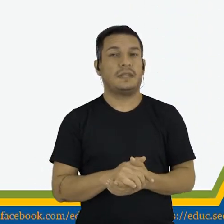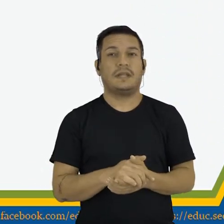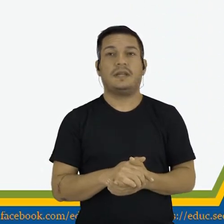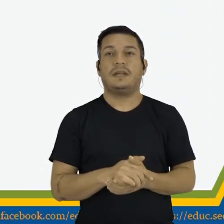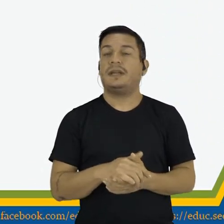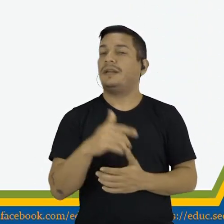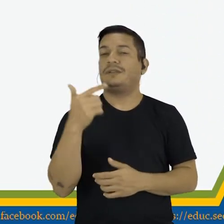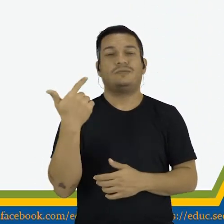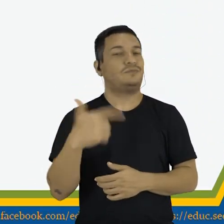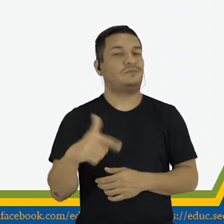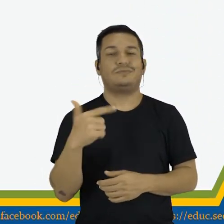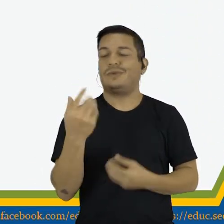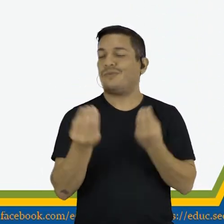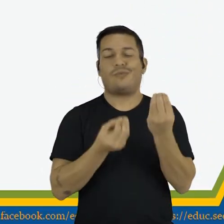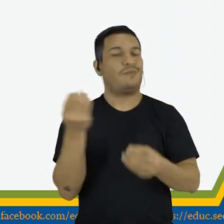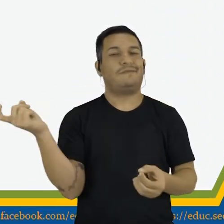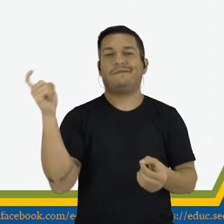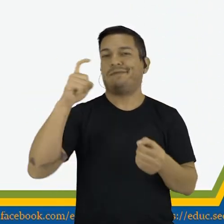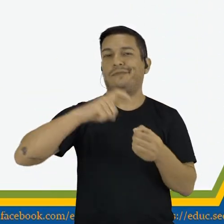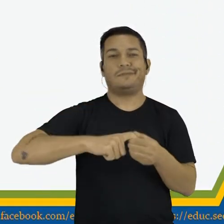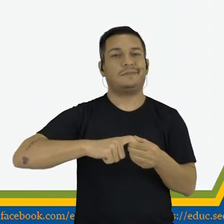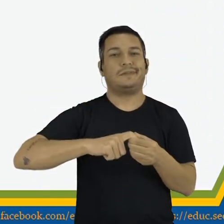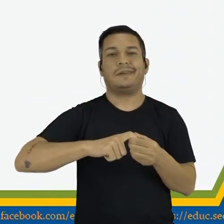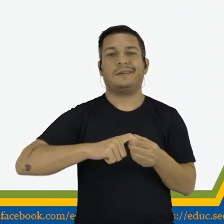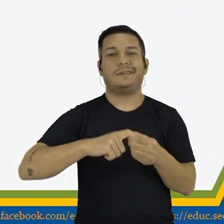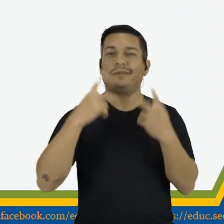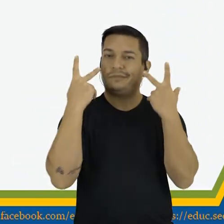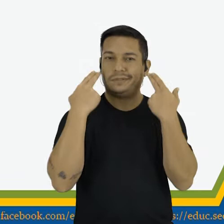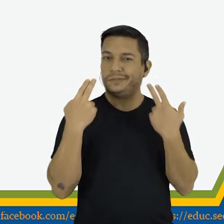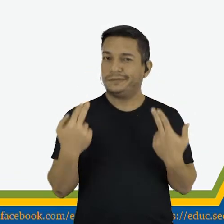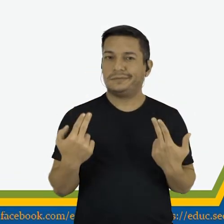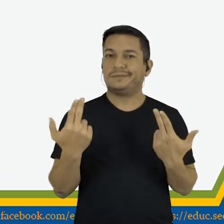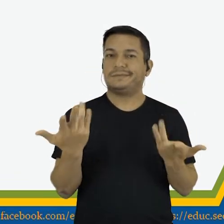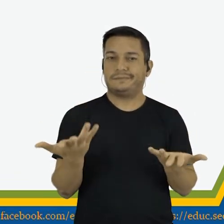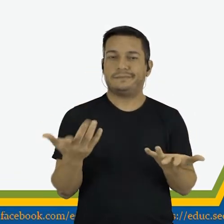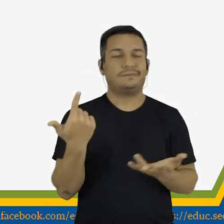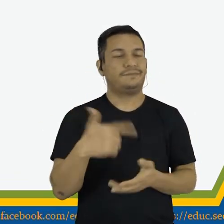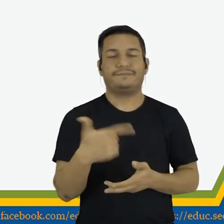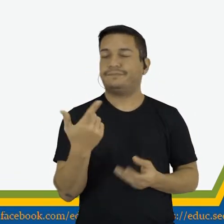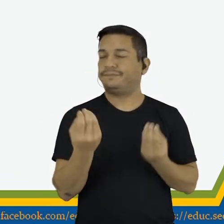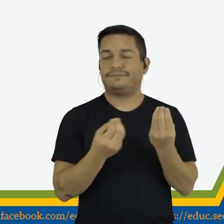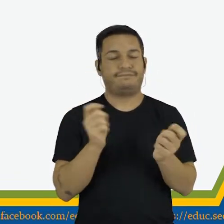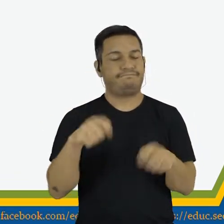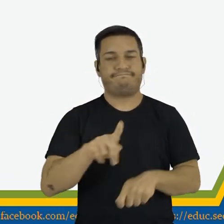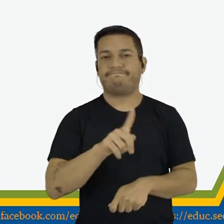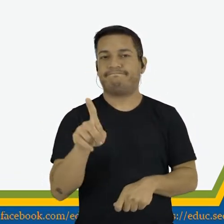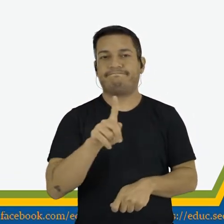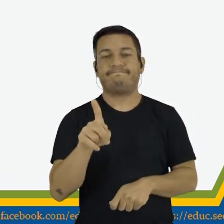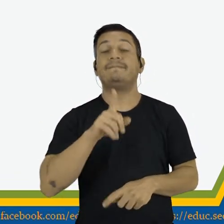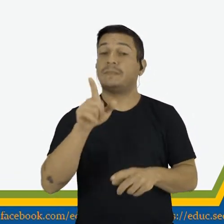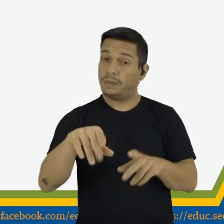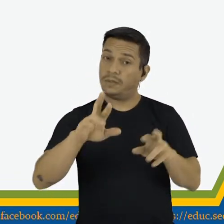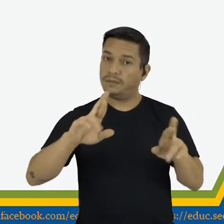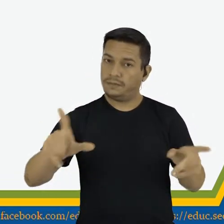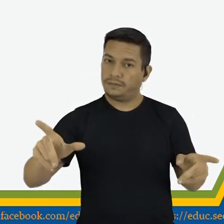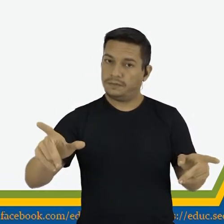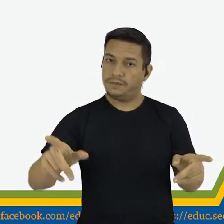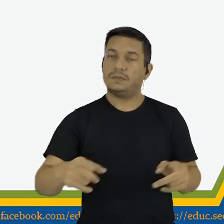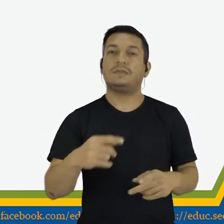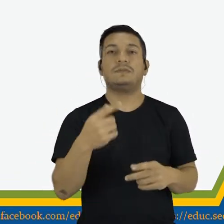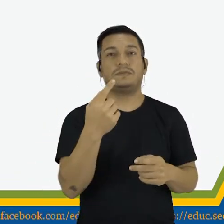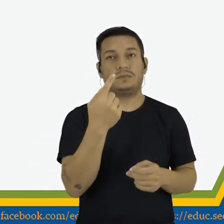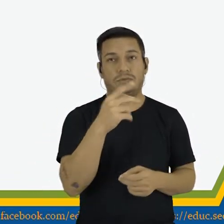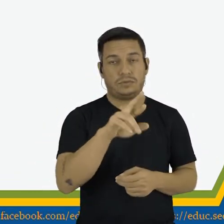não há possibilidade de voltar ao seu estado inicial. Então essa é a diferença de